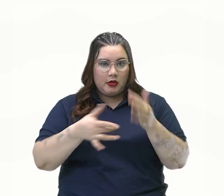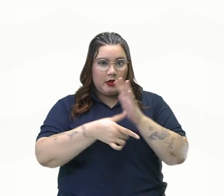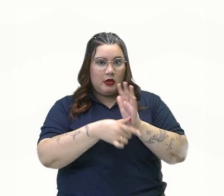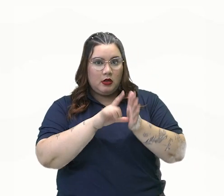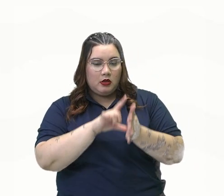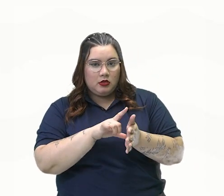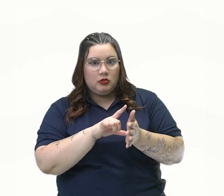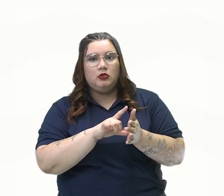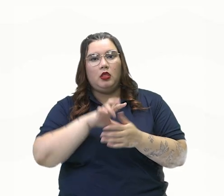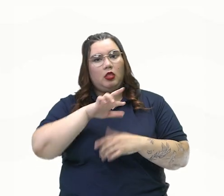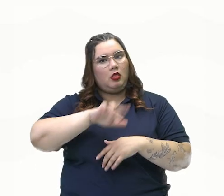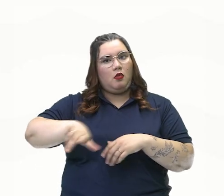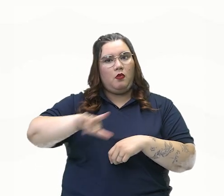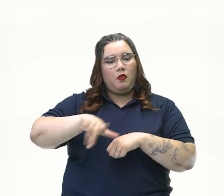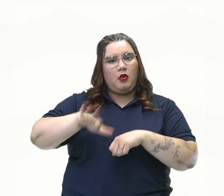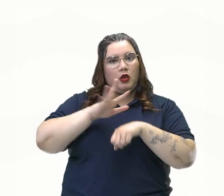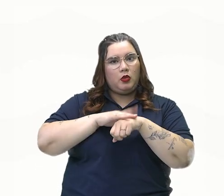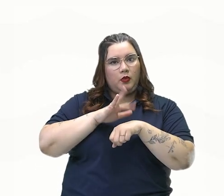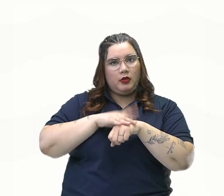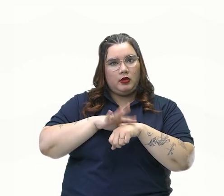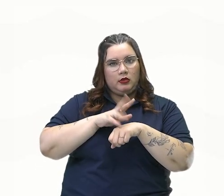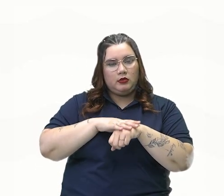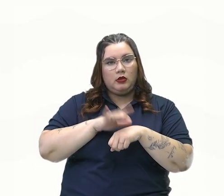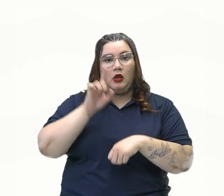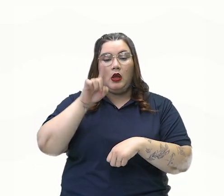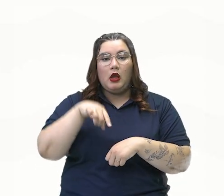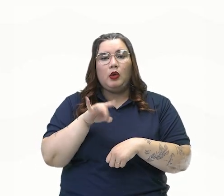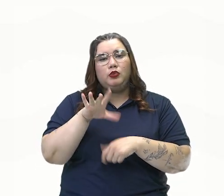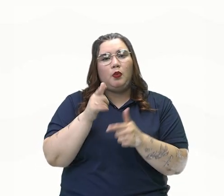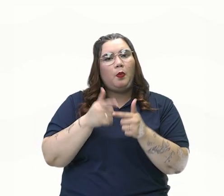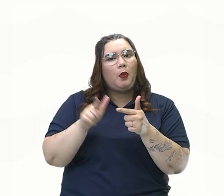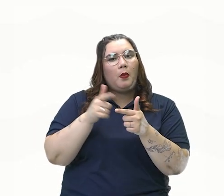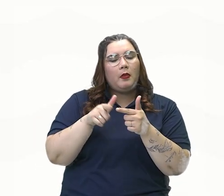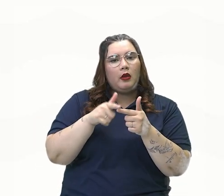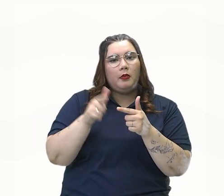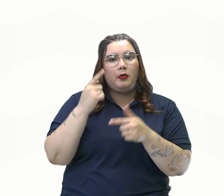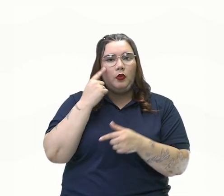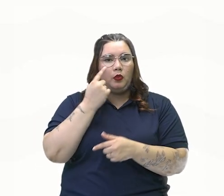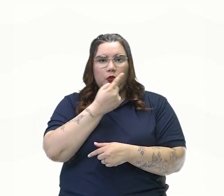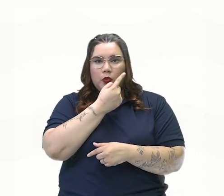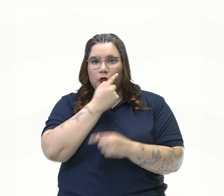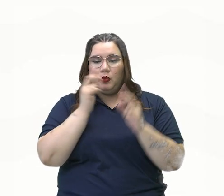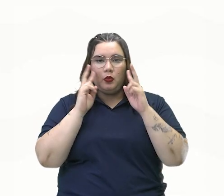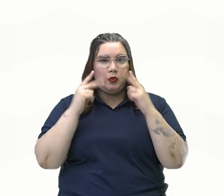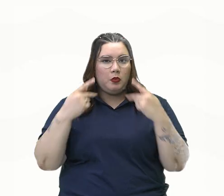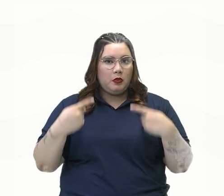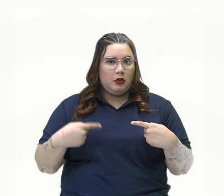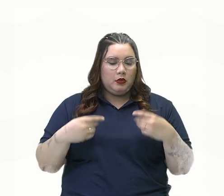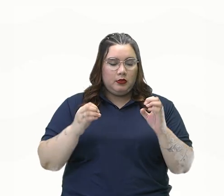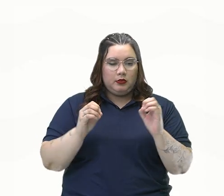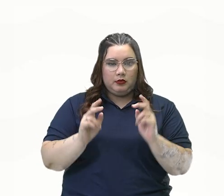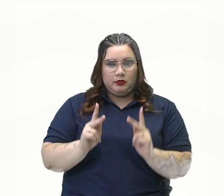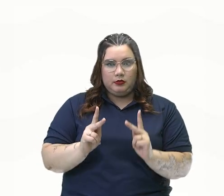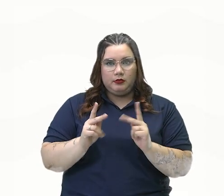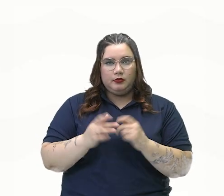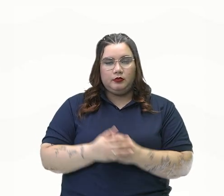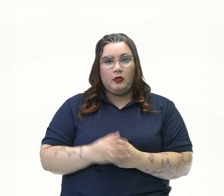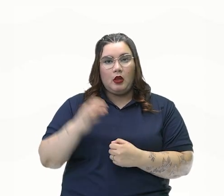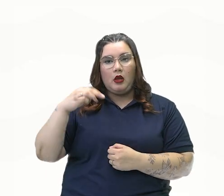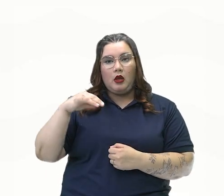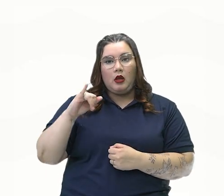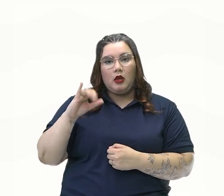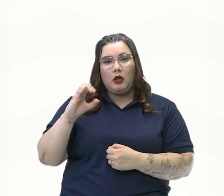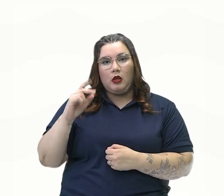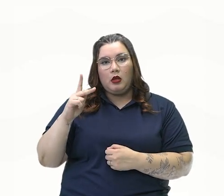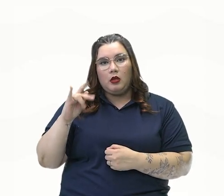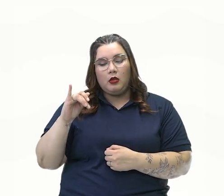hipermetropia não são doenças, são defeitos da visão humana. A miopia, na miopia a pessoa tem